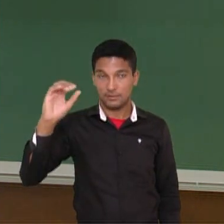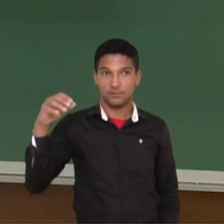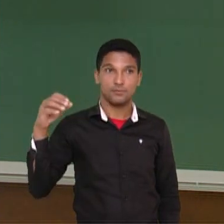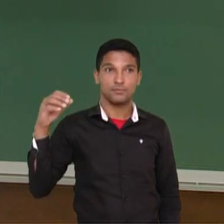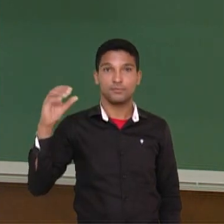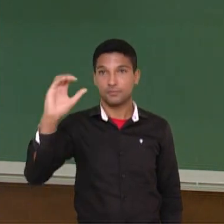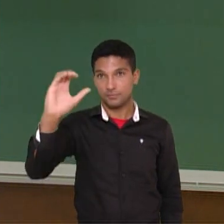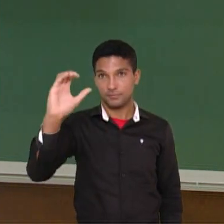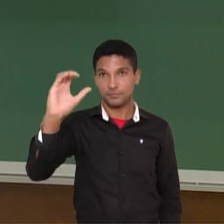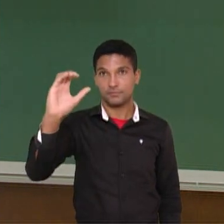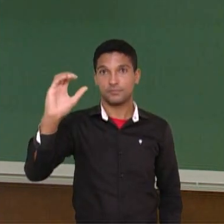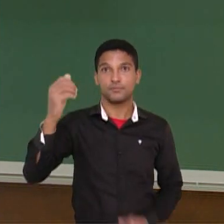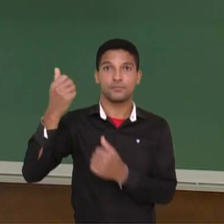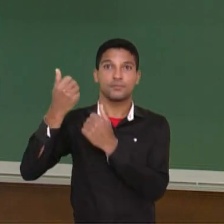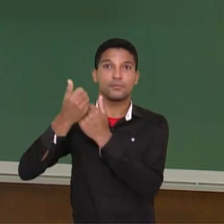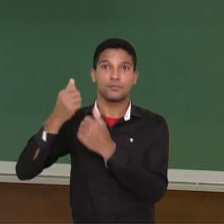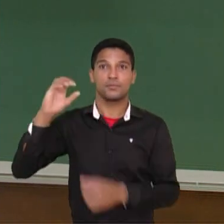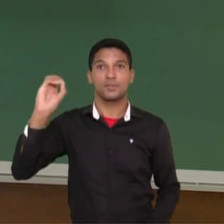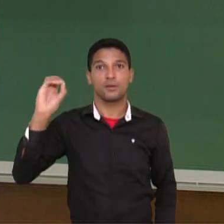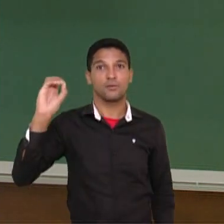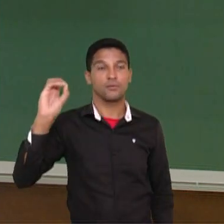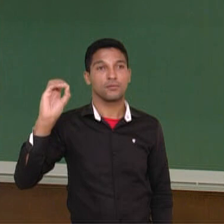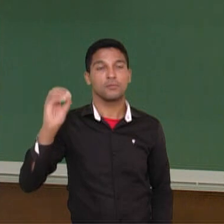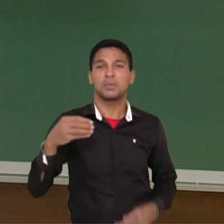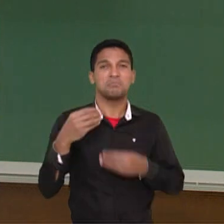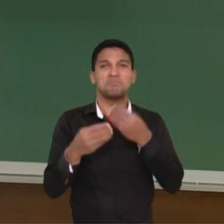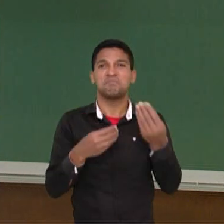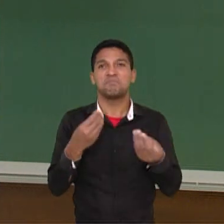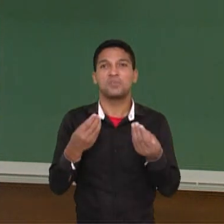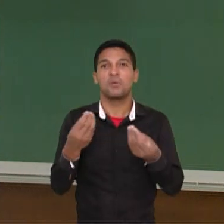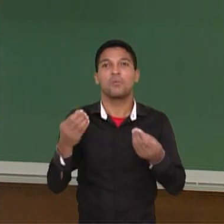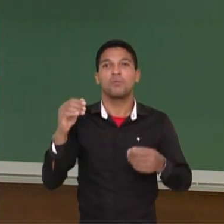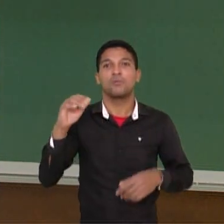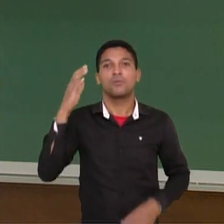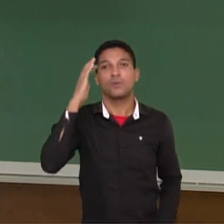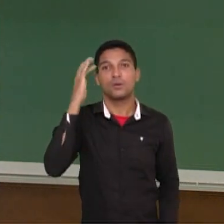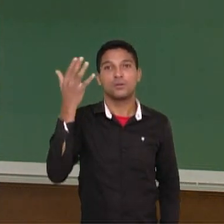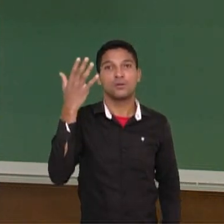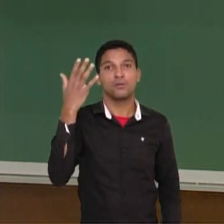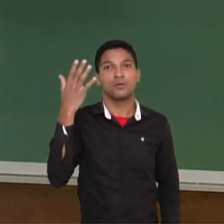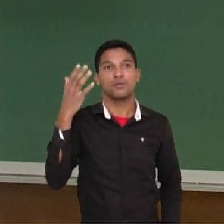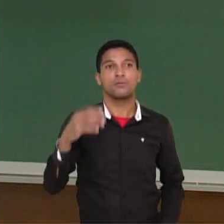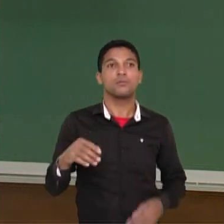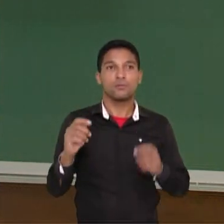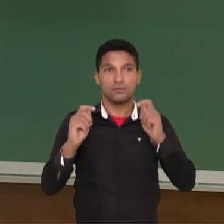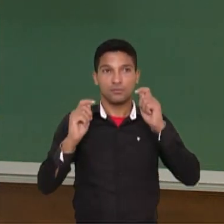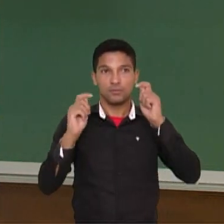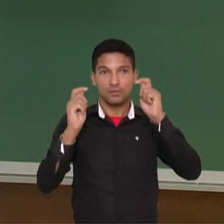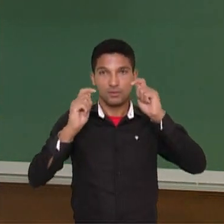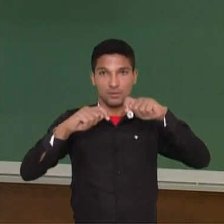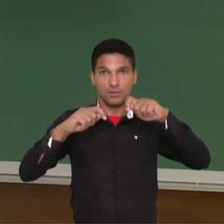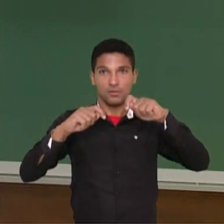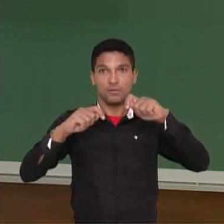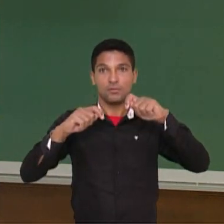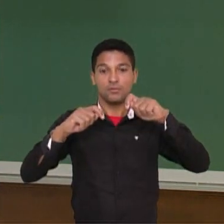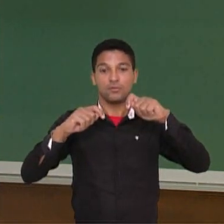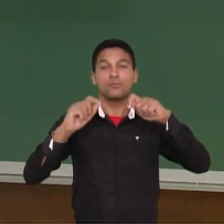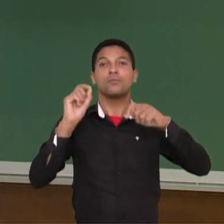a não ser ali a fatoração, né? Eu posso colocar em evidência aquilo que é comum nos dois termos que estão